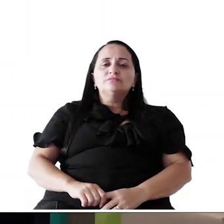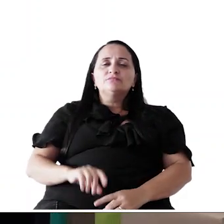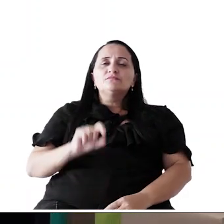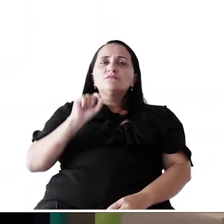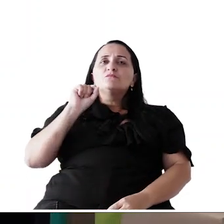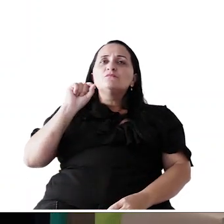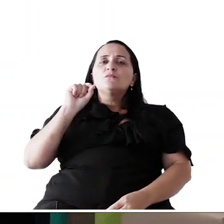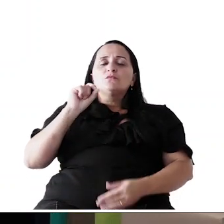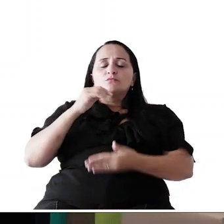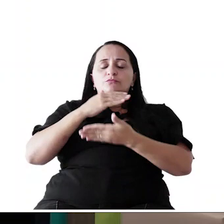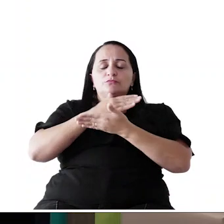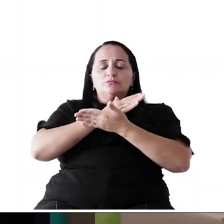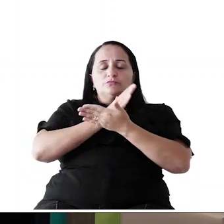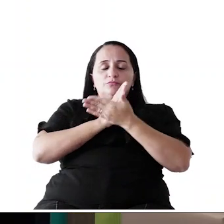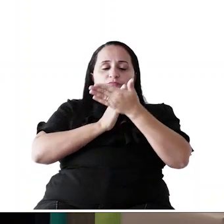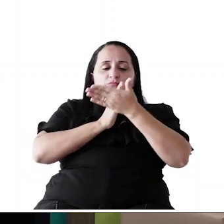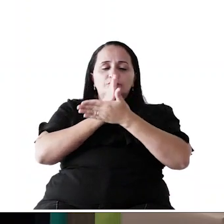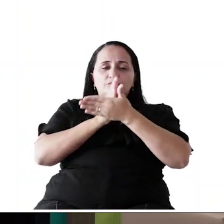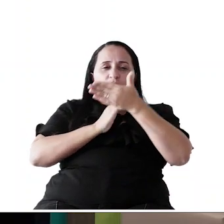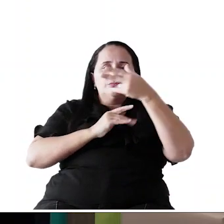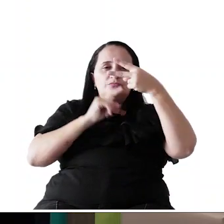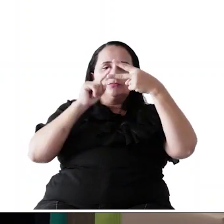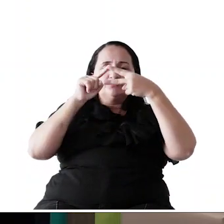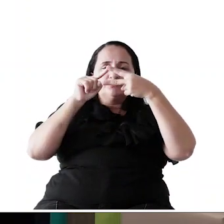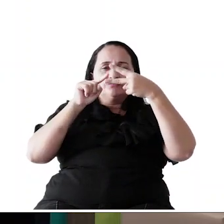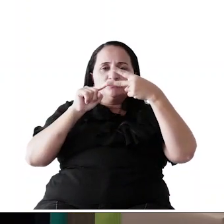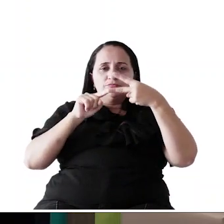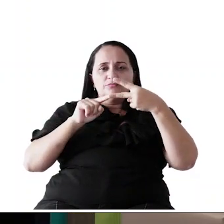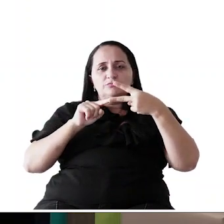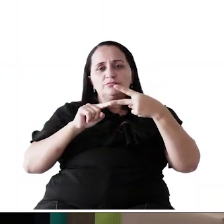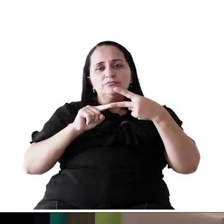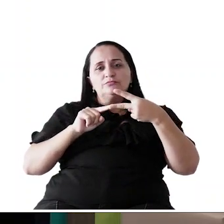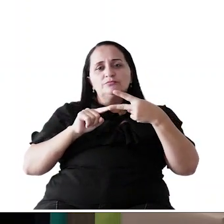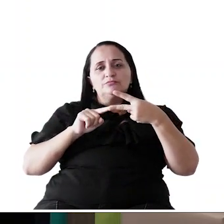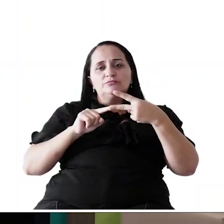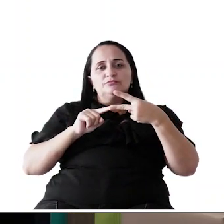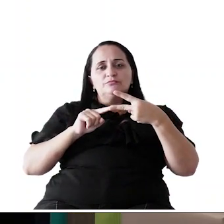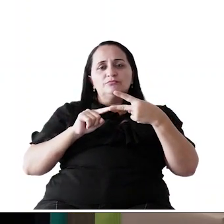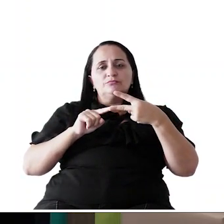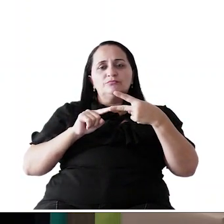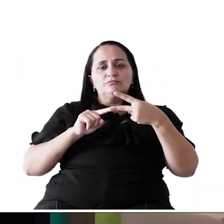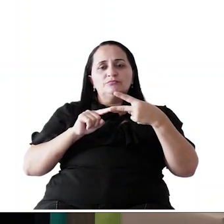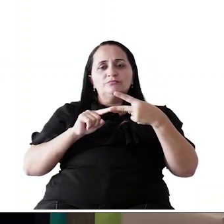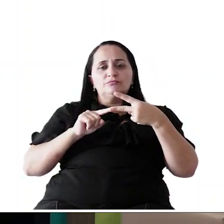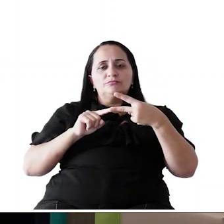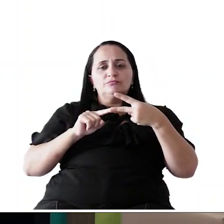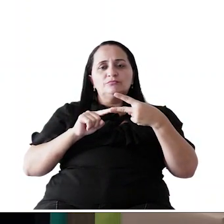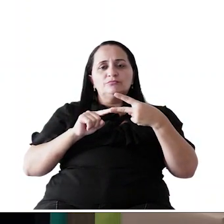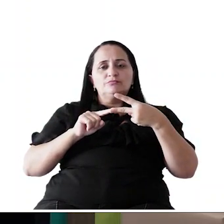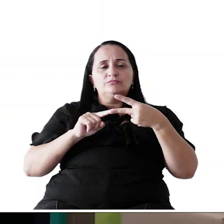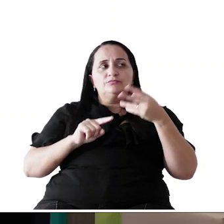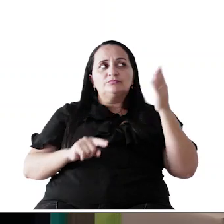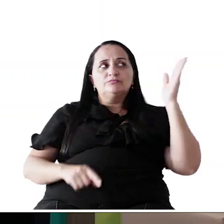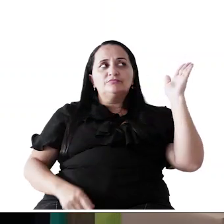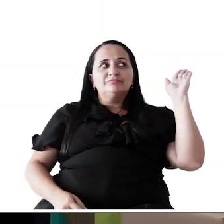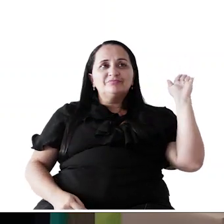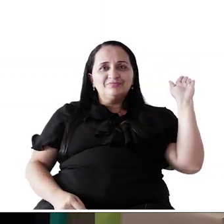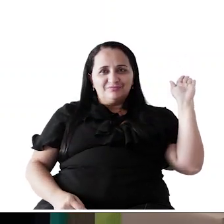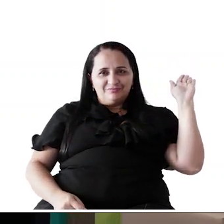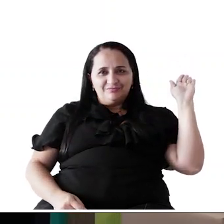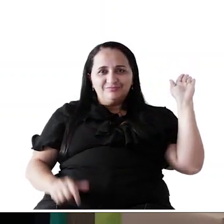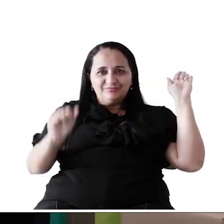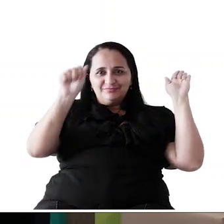vou dividi-la em duas partes. Olha só, uma parte, duas